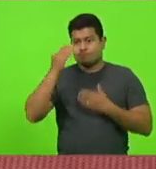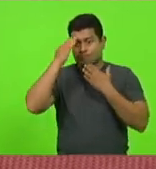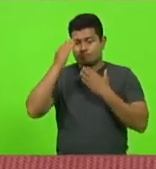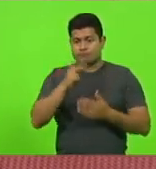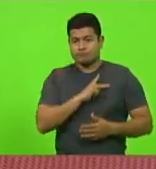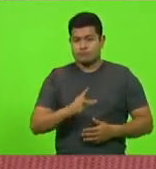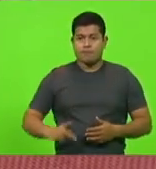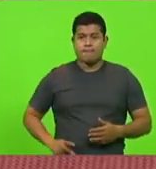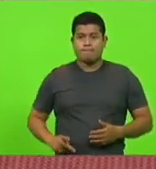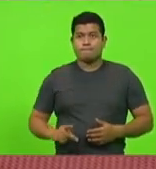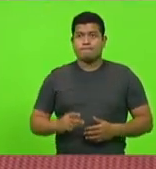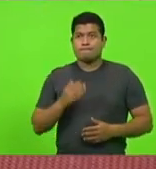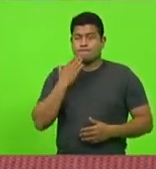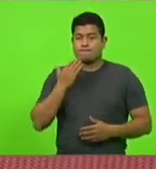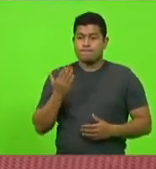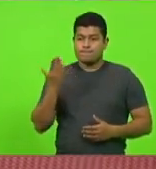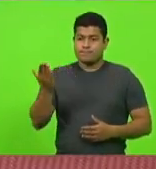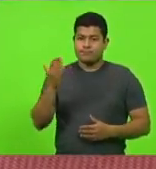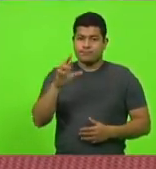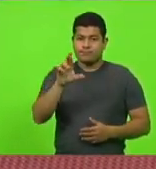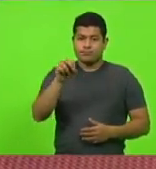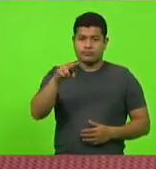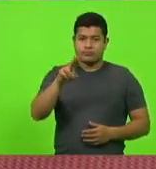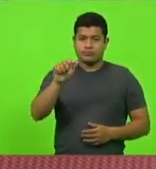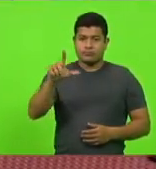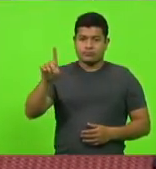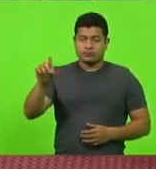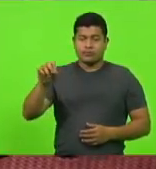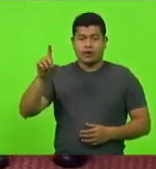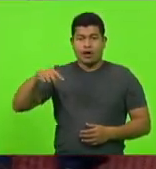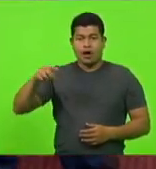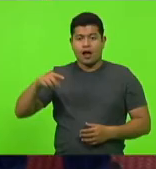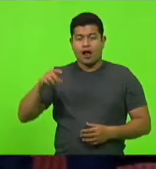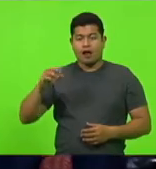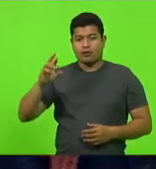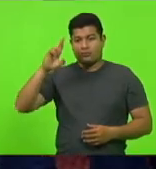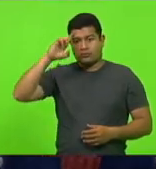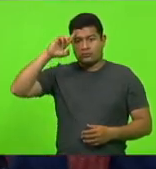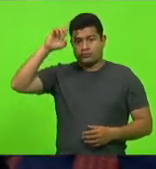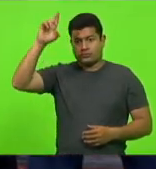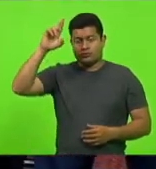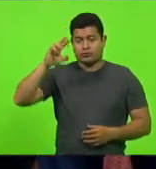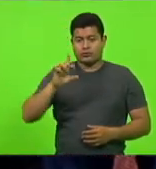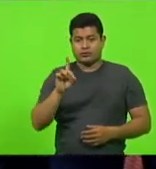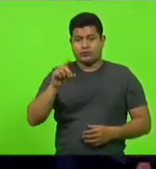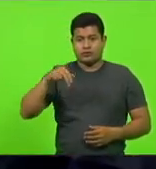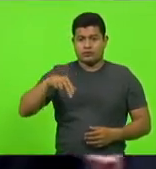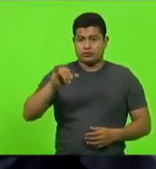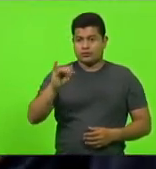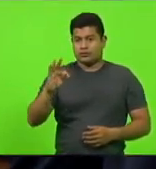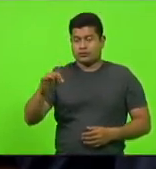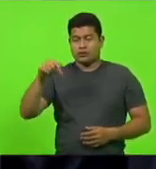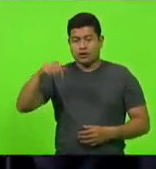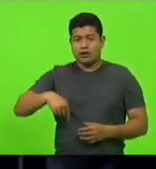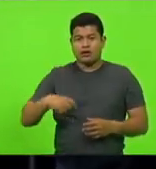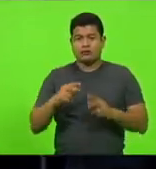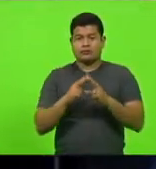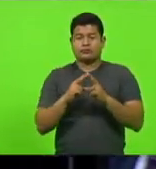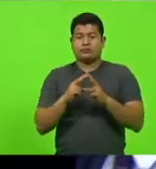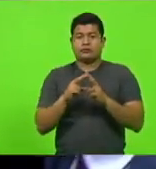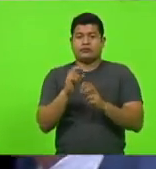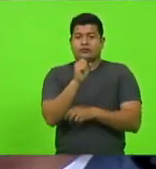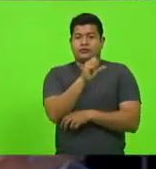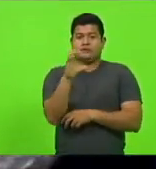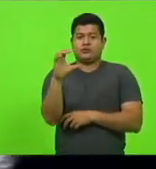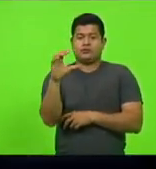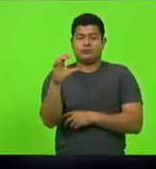Ronaldo Cordeiro. Ele é o superintendente do DENIT, aqui em Santa Catarina. Nós temos